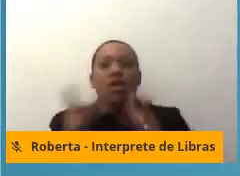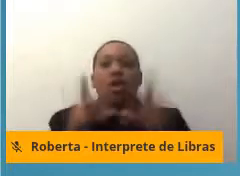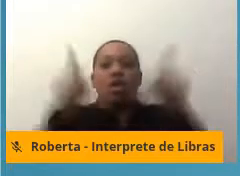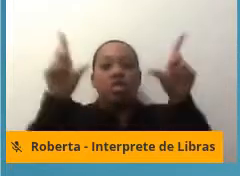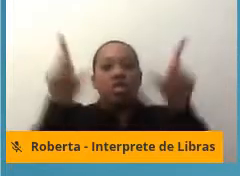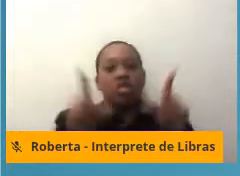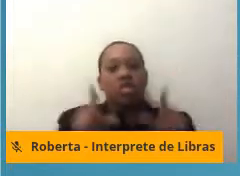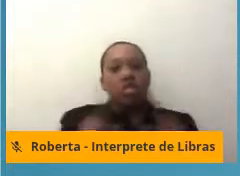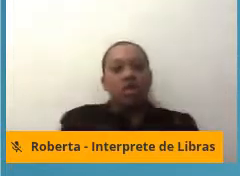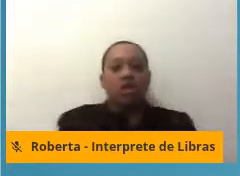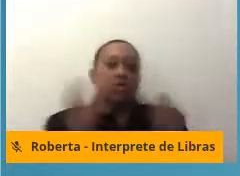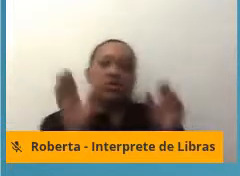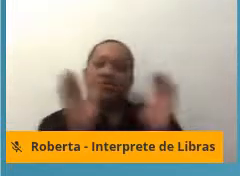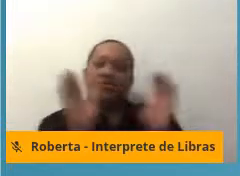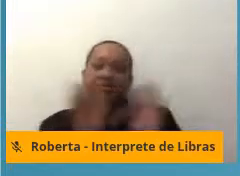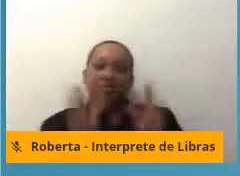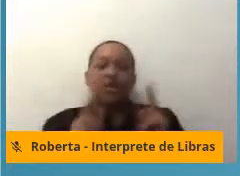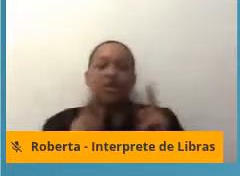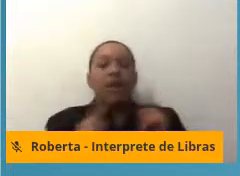né, de